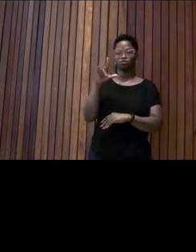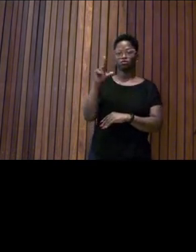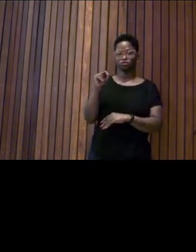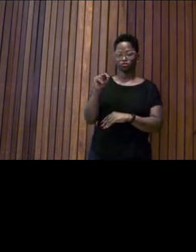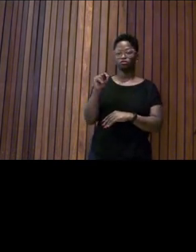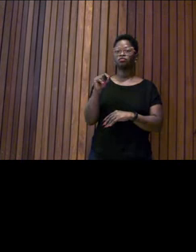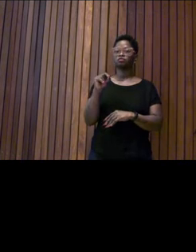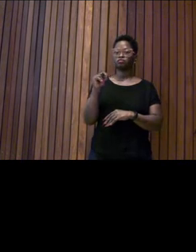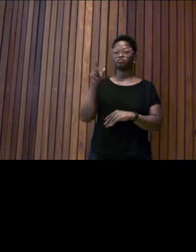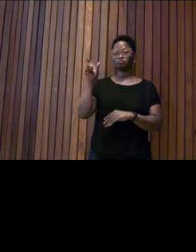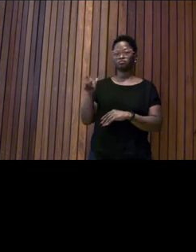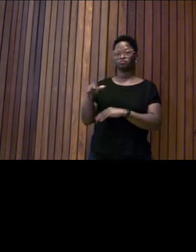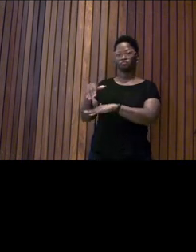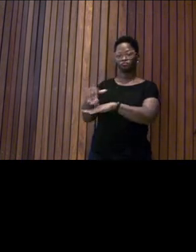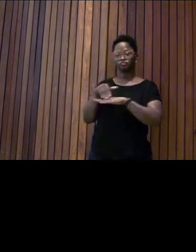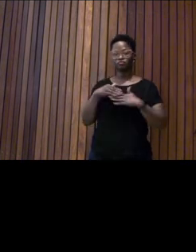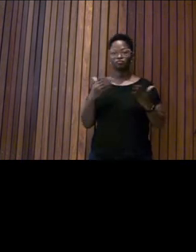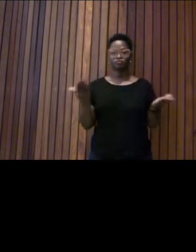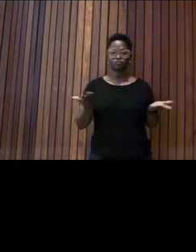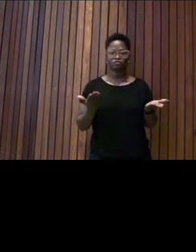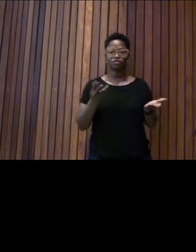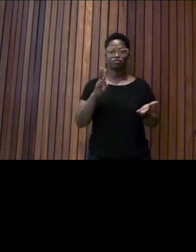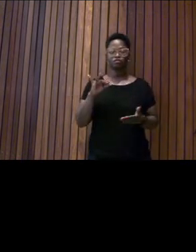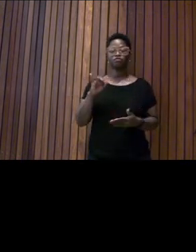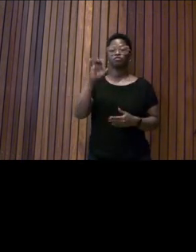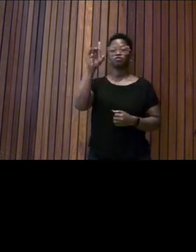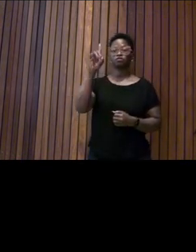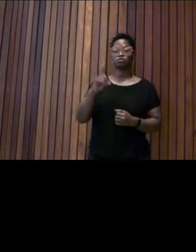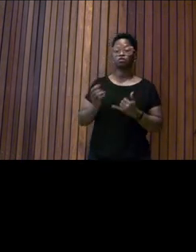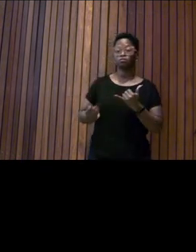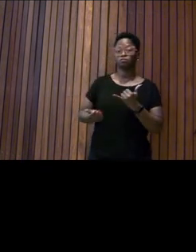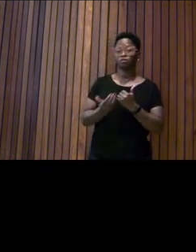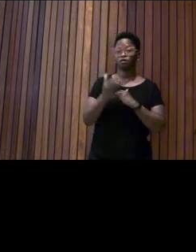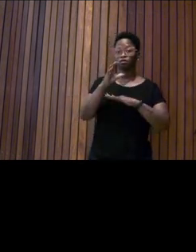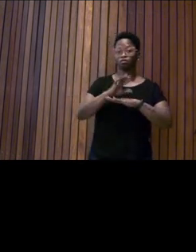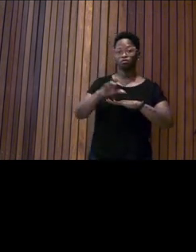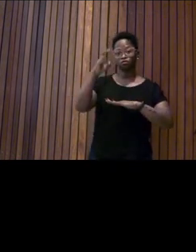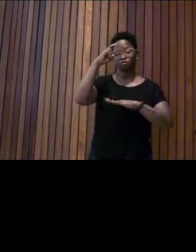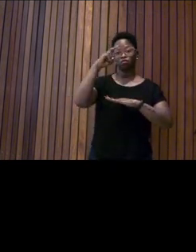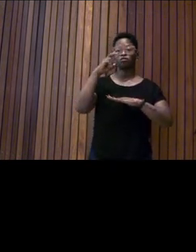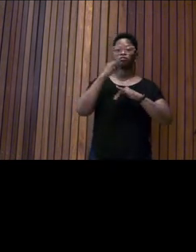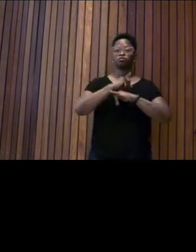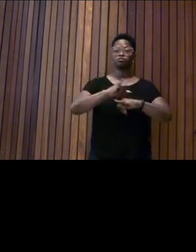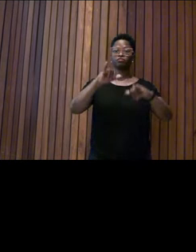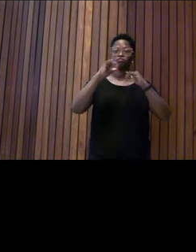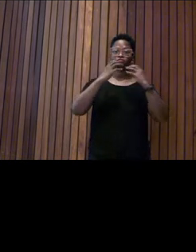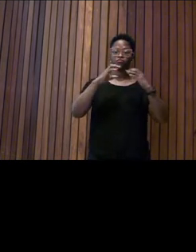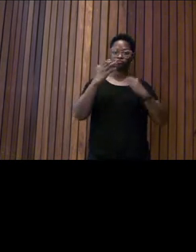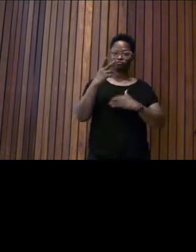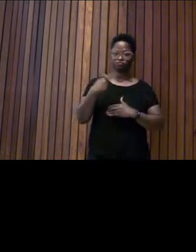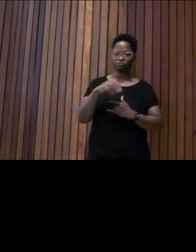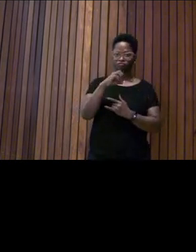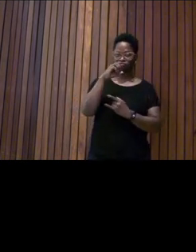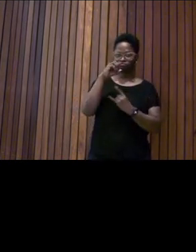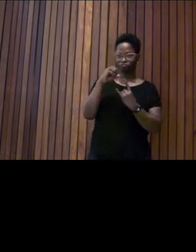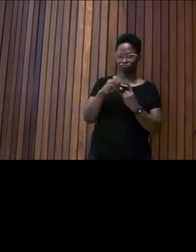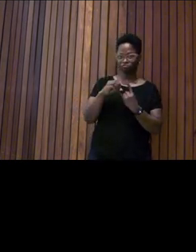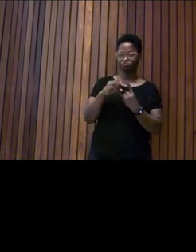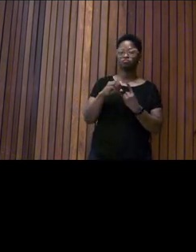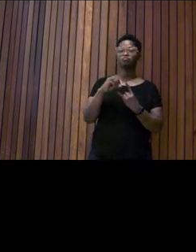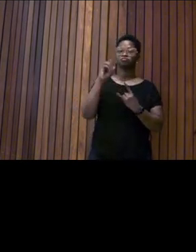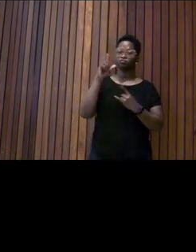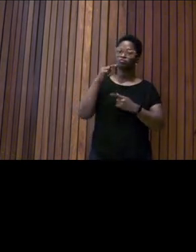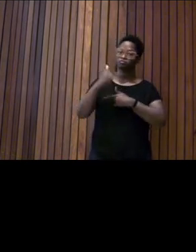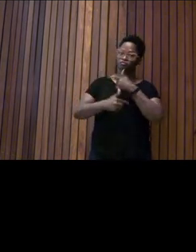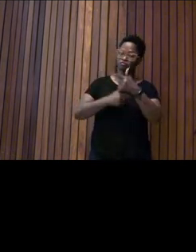como a Cris falou, né? Eu sou atualmente, né, o vice-diretor de Patrimônio Cultural e Divulgação Científica aqui da Casa Oswaldo Cruz, uma área